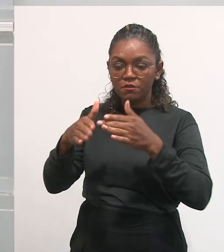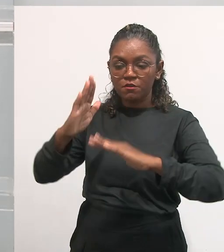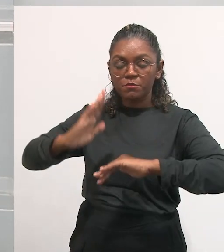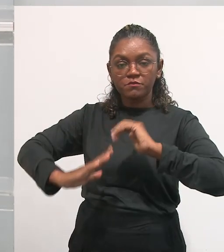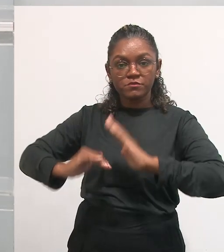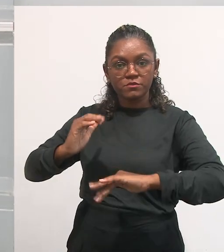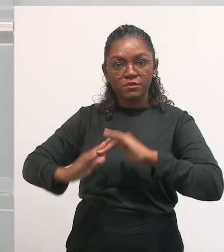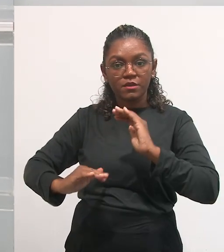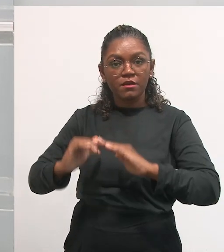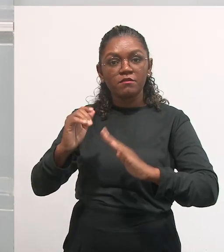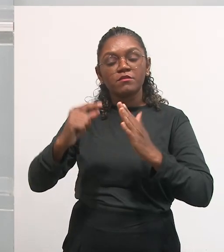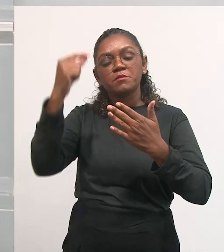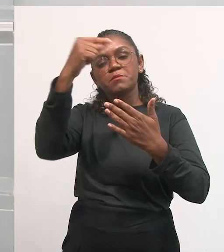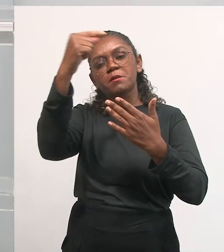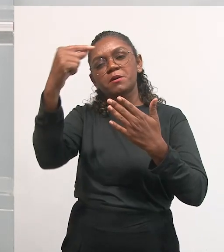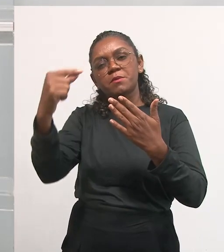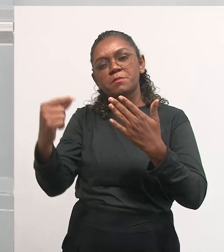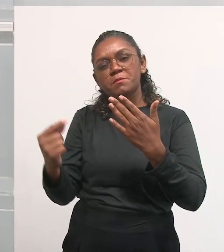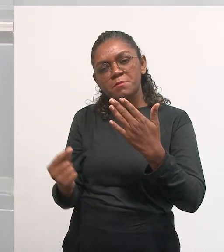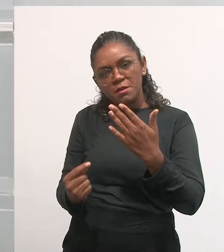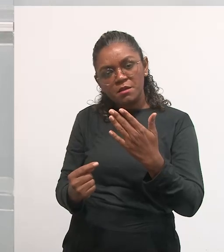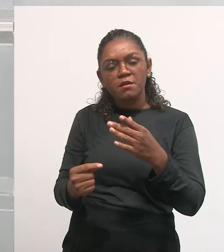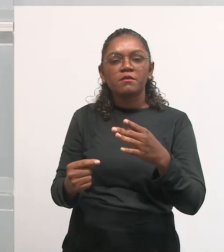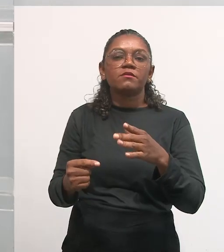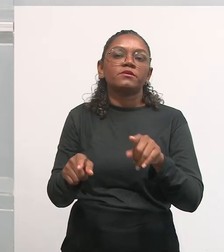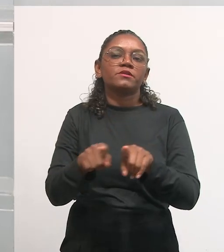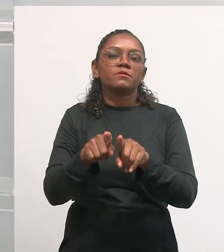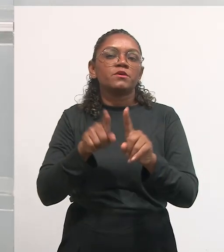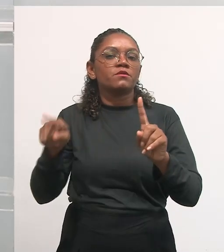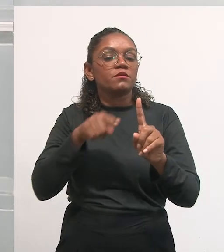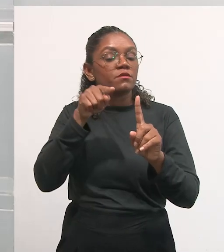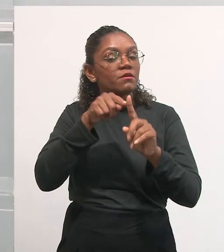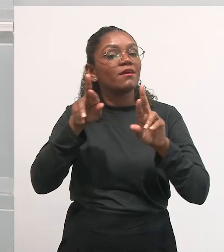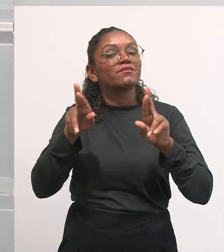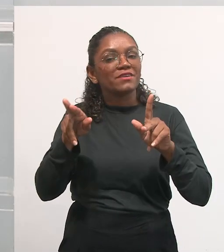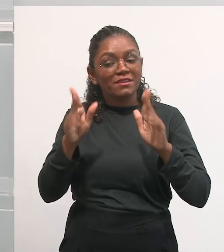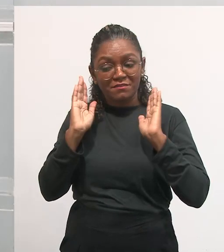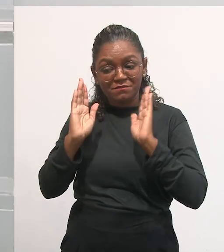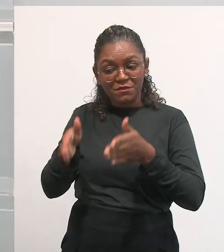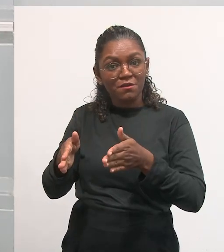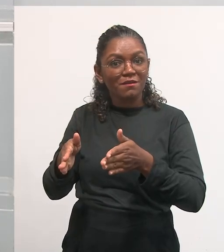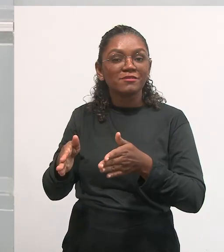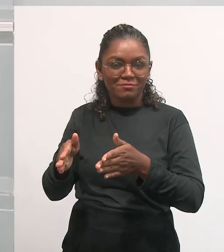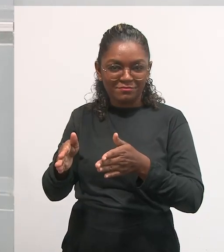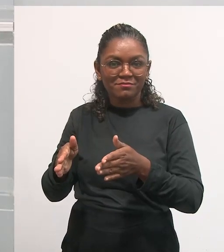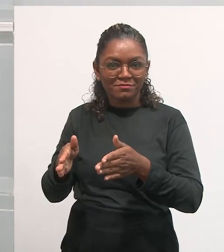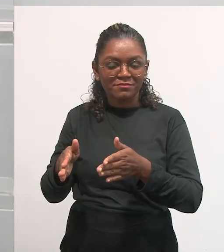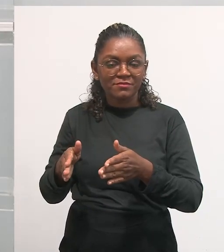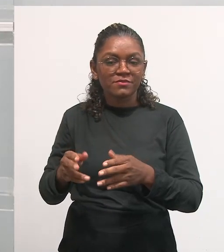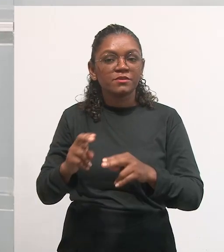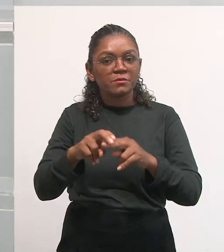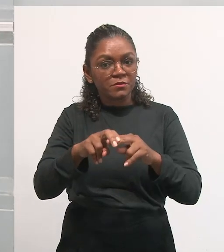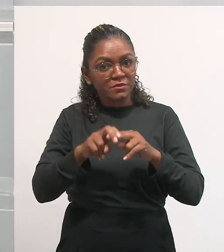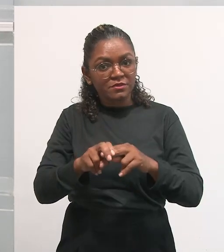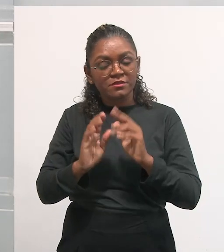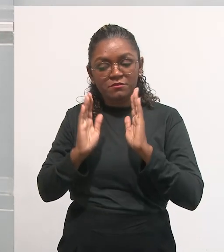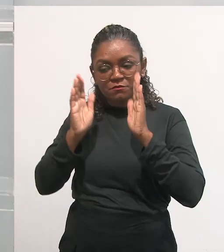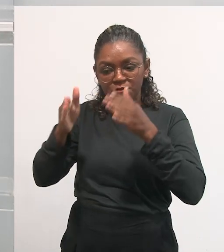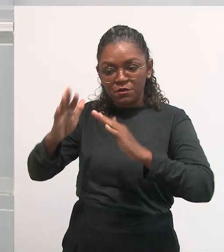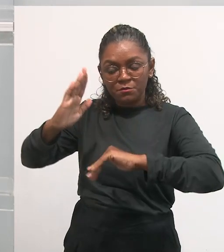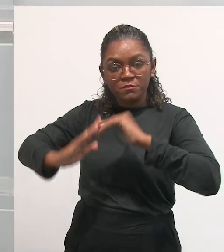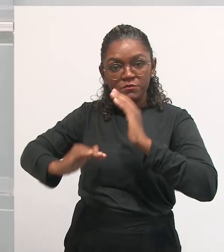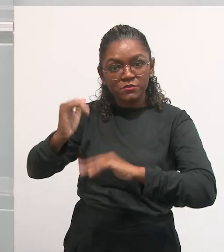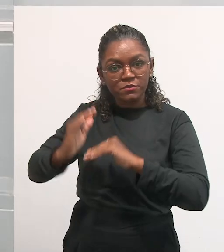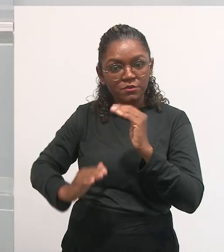os conhecimentos e as competências se se se organizam para aquela finalidade ou seja uma educação profissional ela é pensada